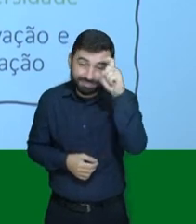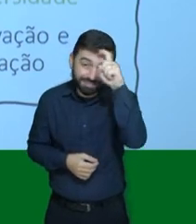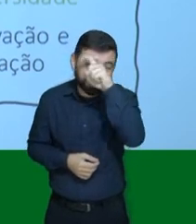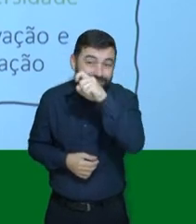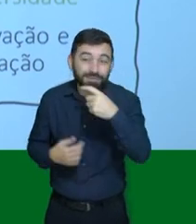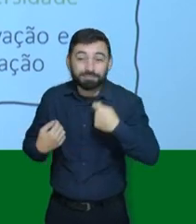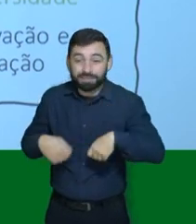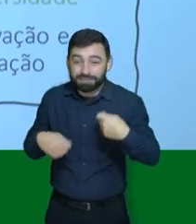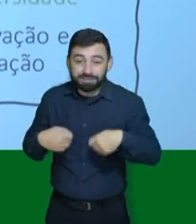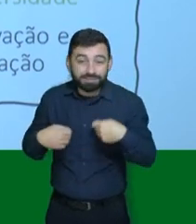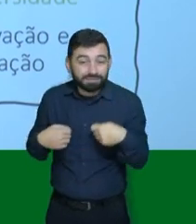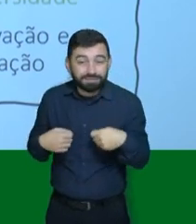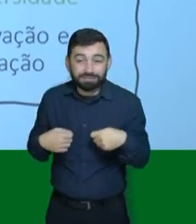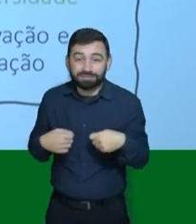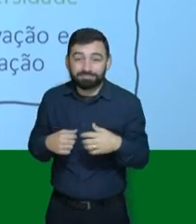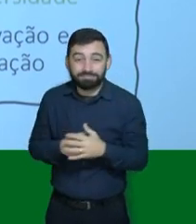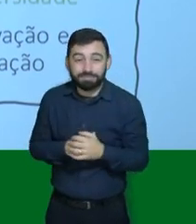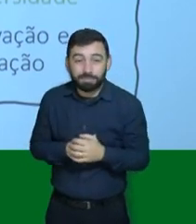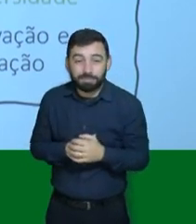tem que ter